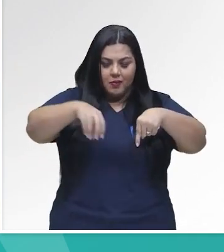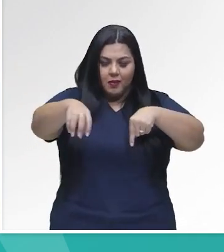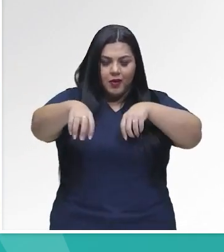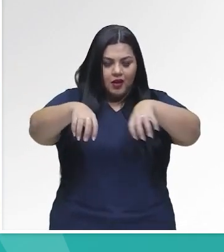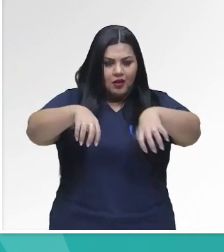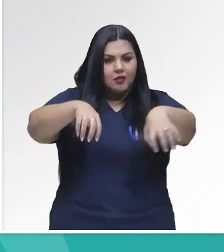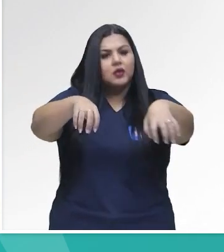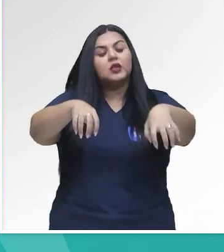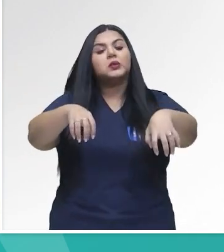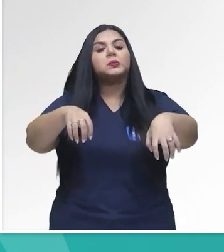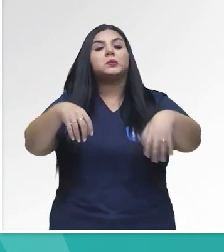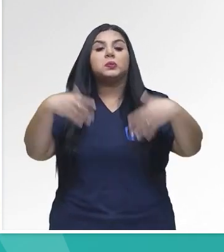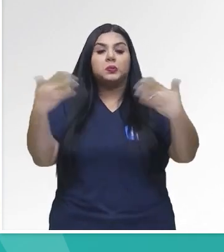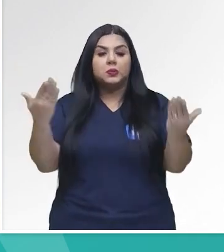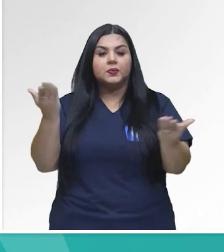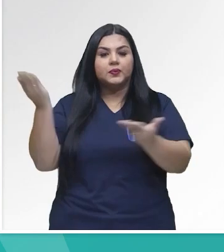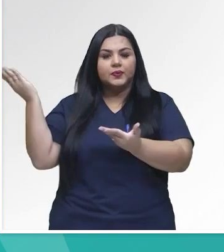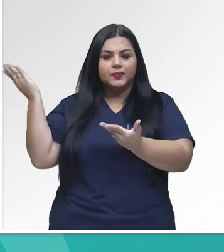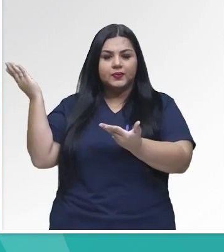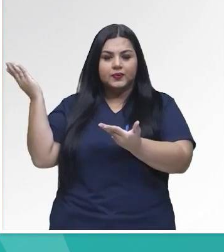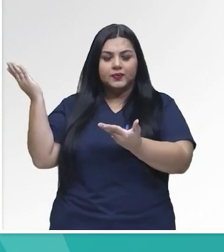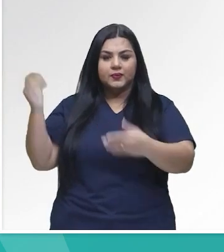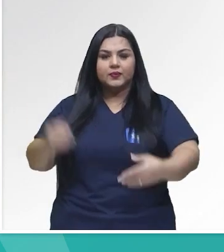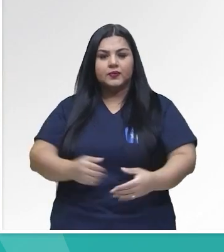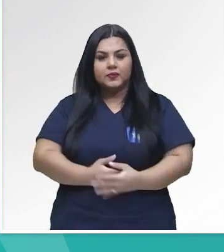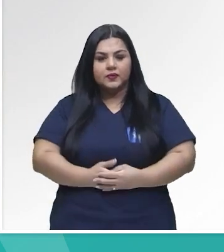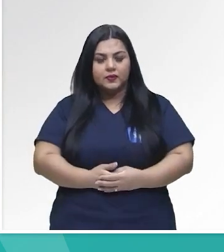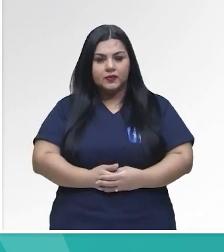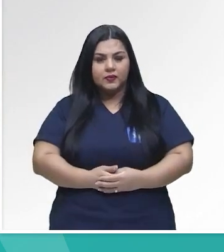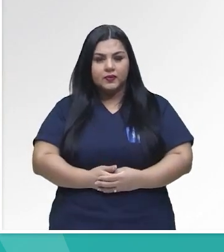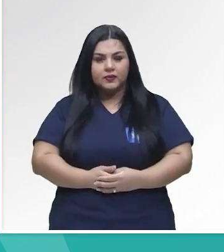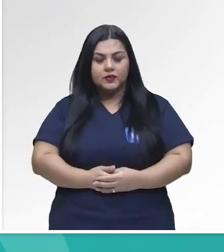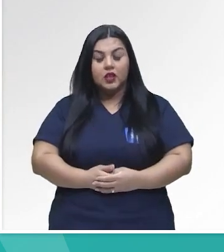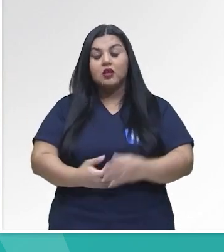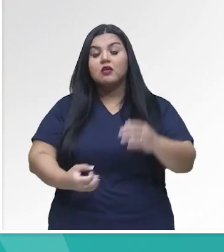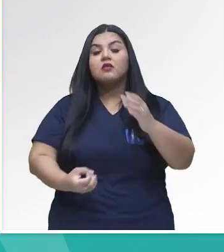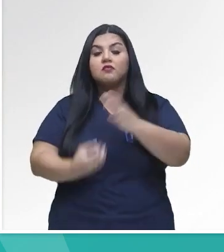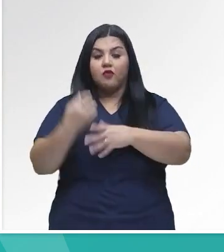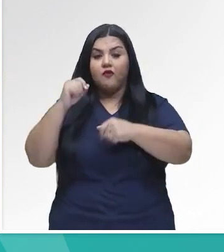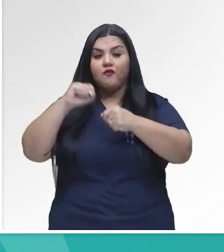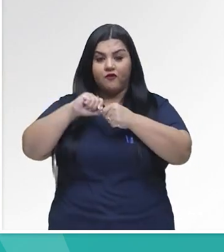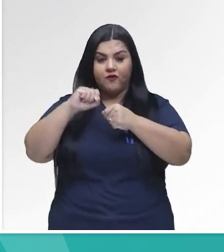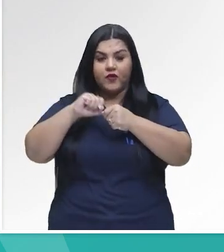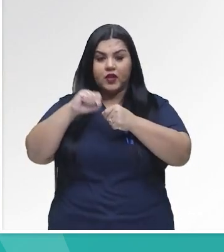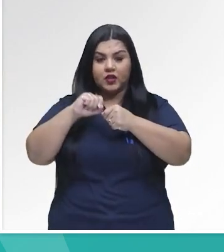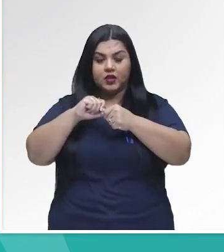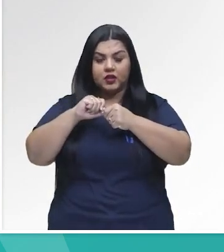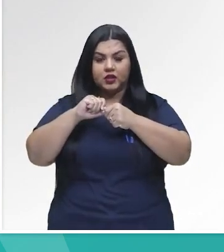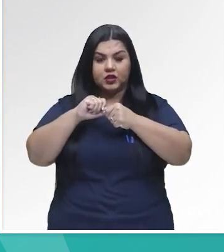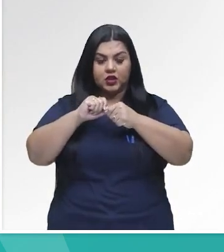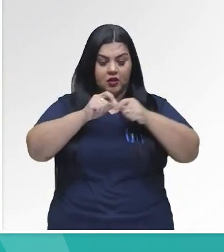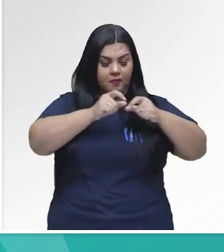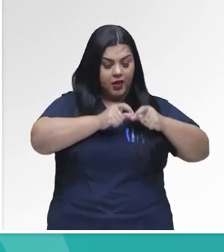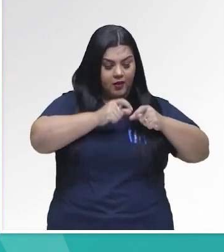de xadrez, ele é formado por